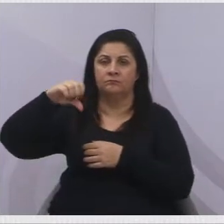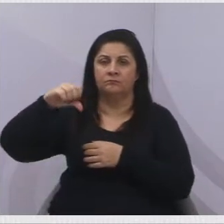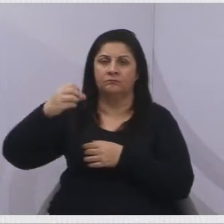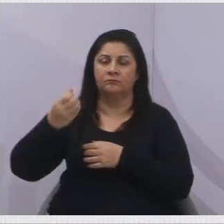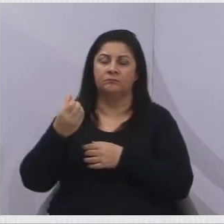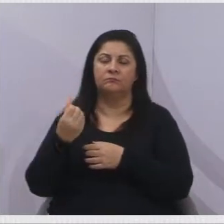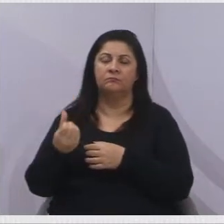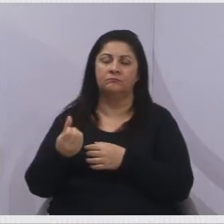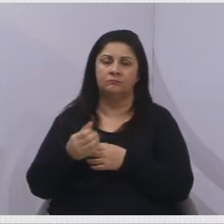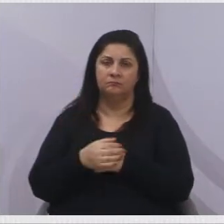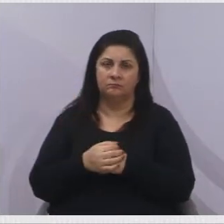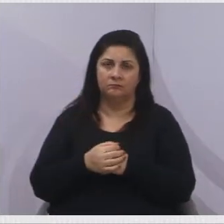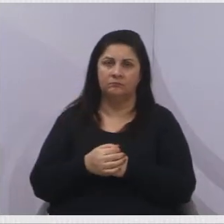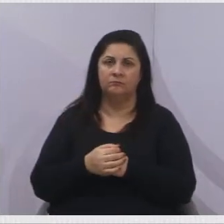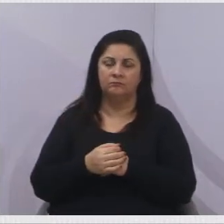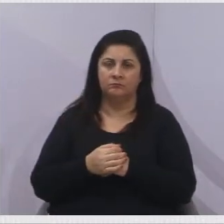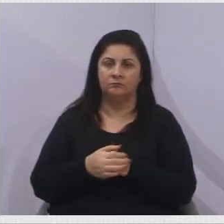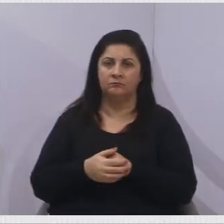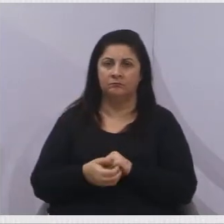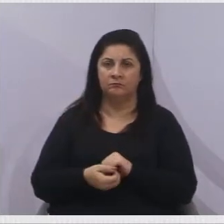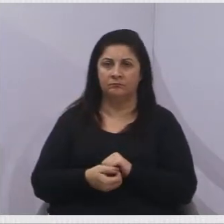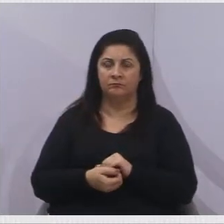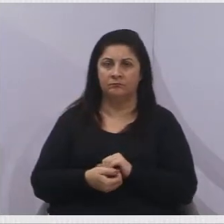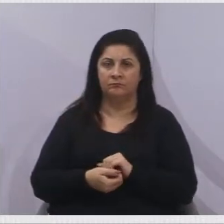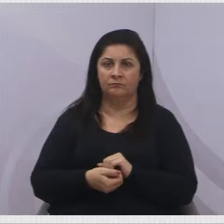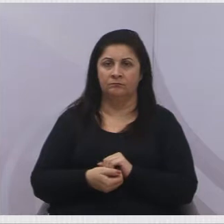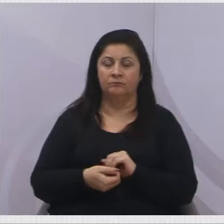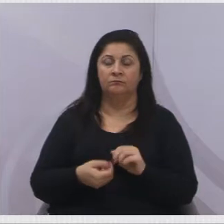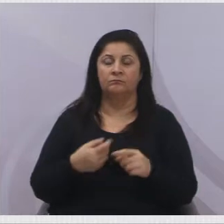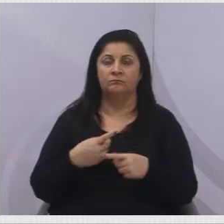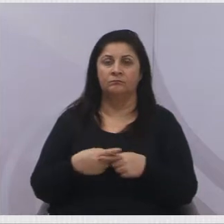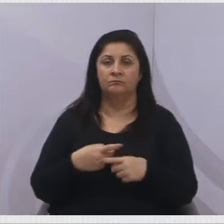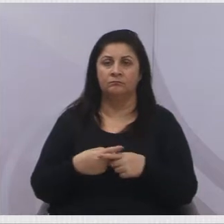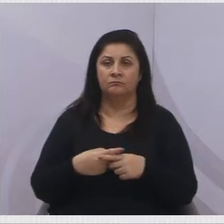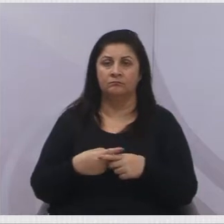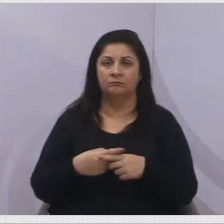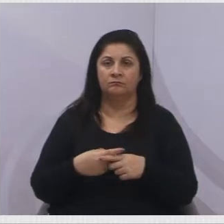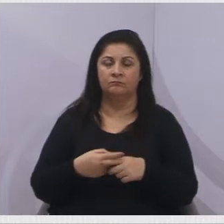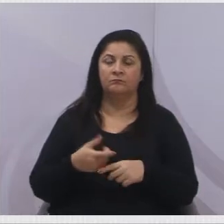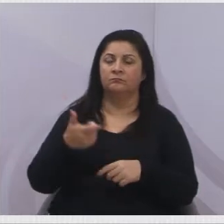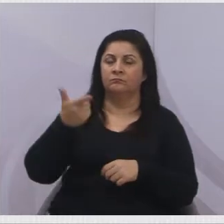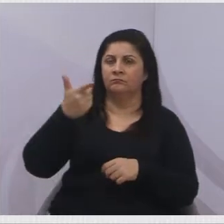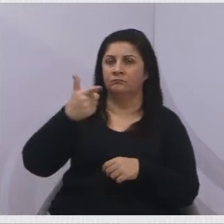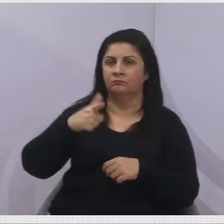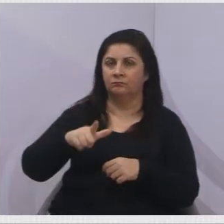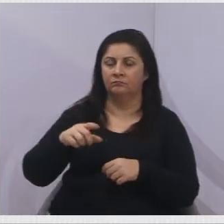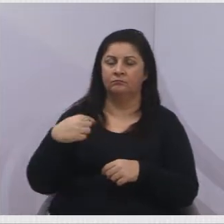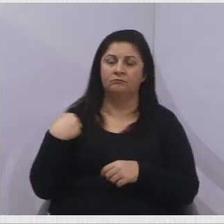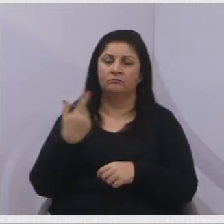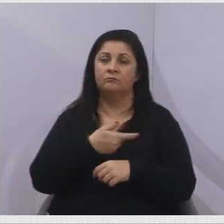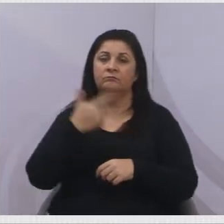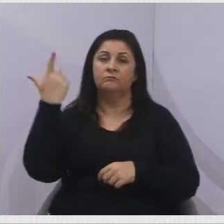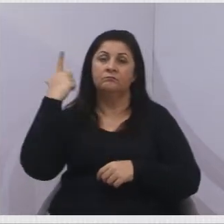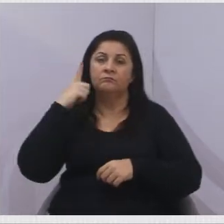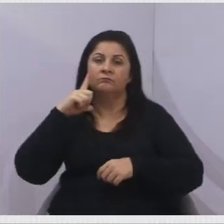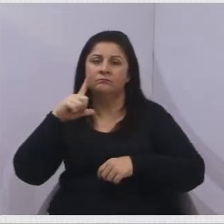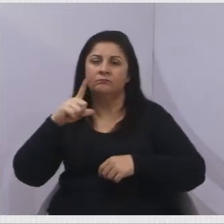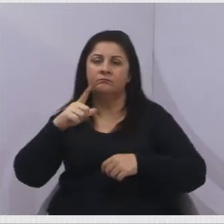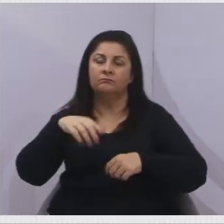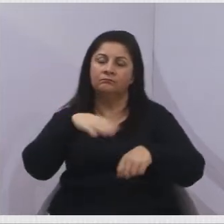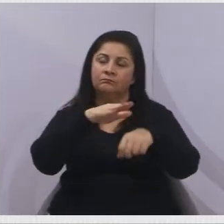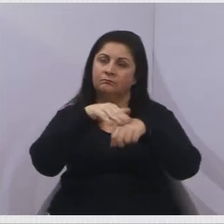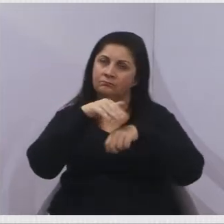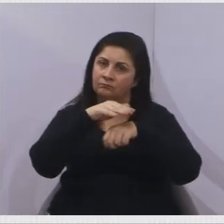9.796 atendimentos em 2021. Isso porque, mais uma vez, a gente conseguiu